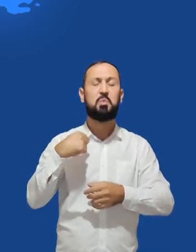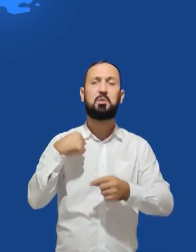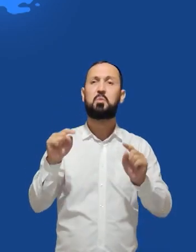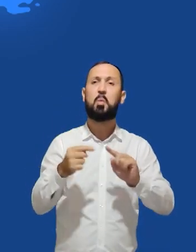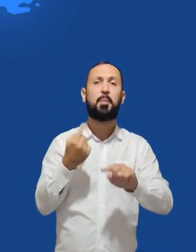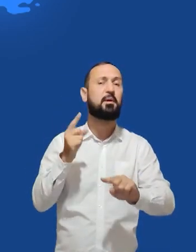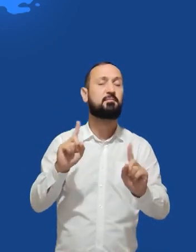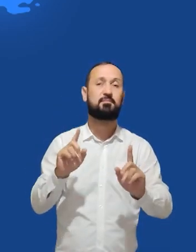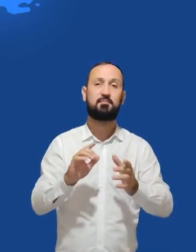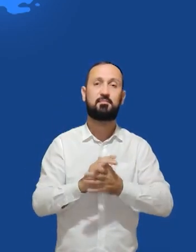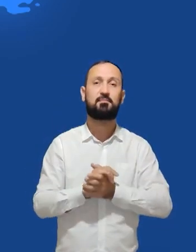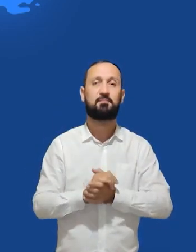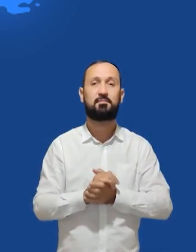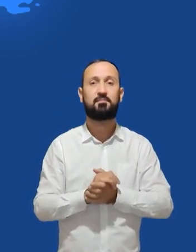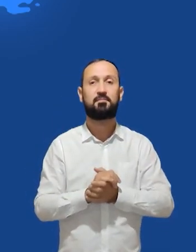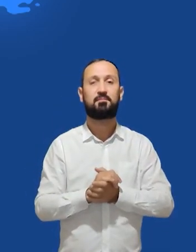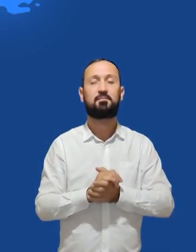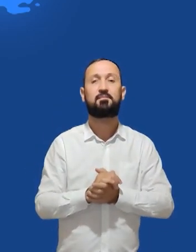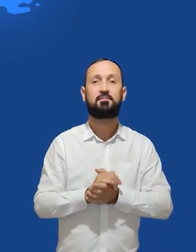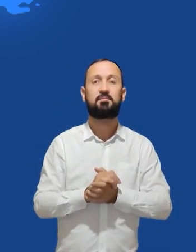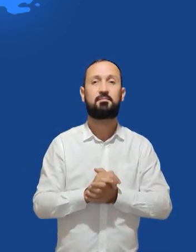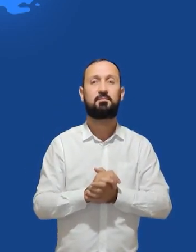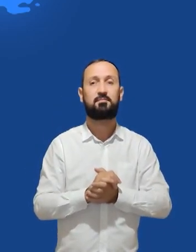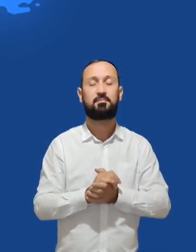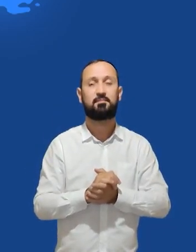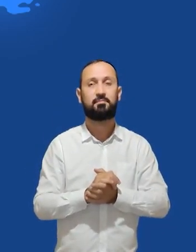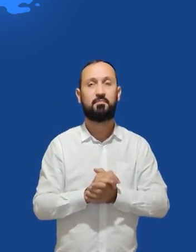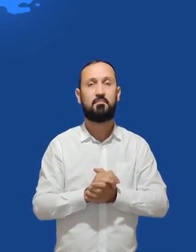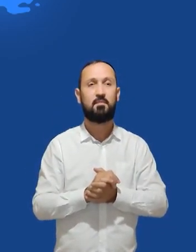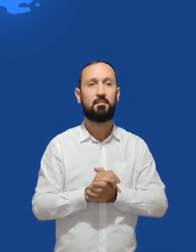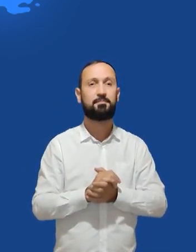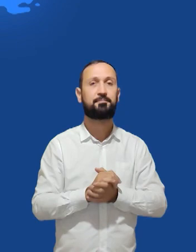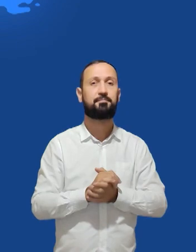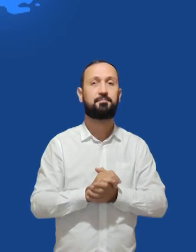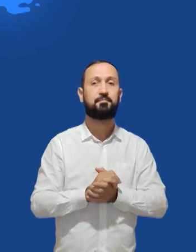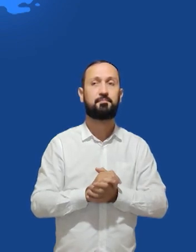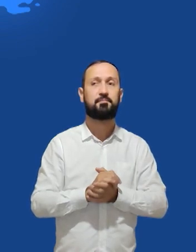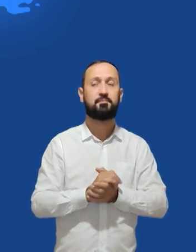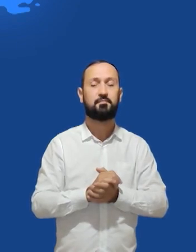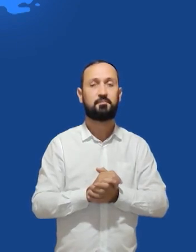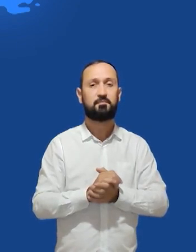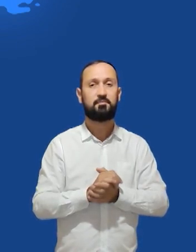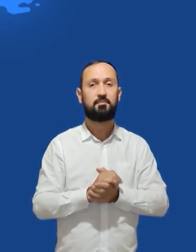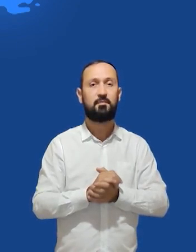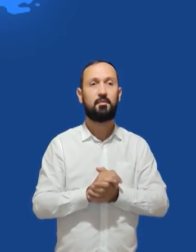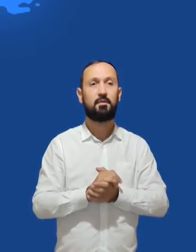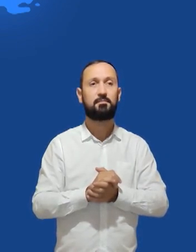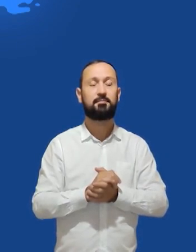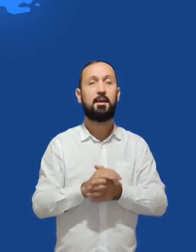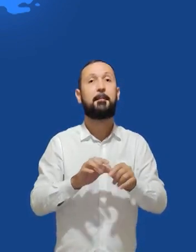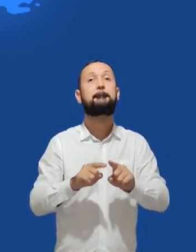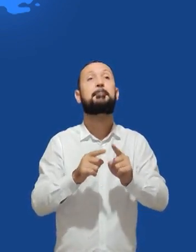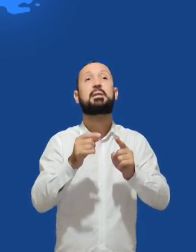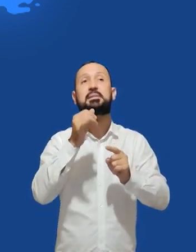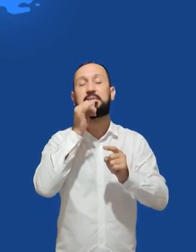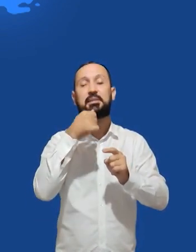acredito que tenha pessoas que não se dialogam com nada, né? Que são impermeáveis às coisas,